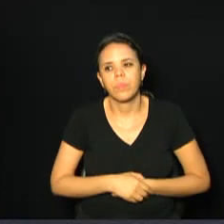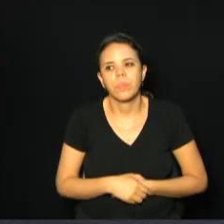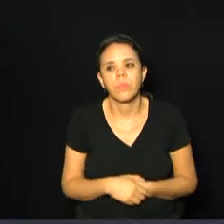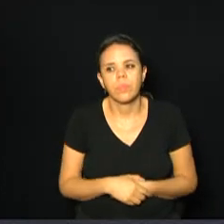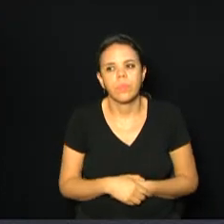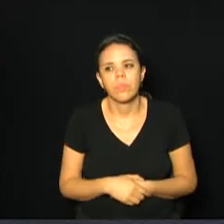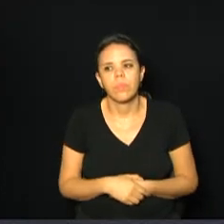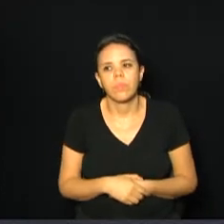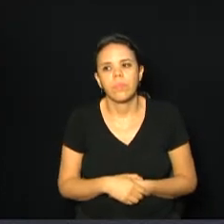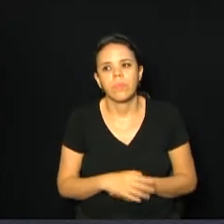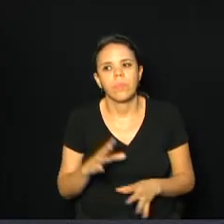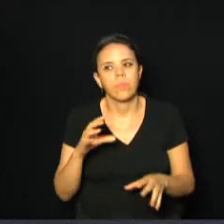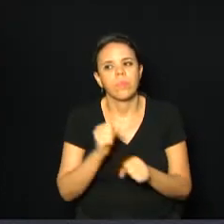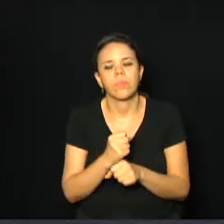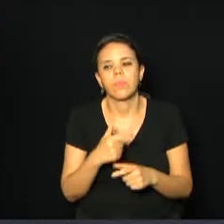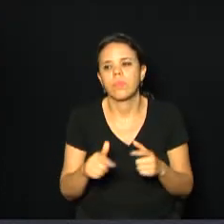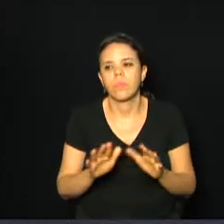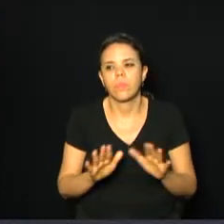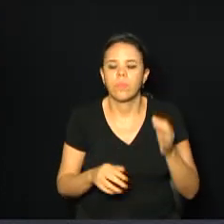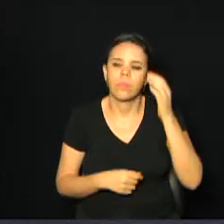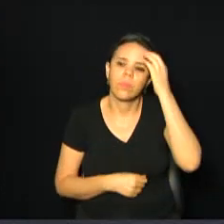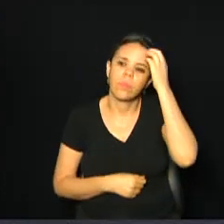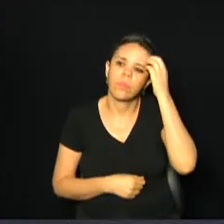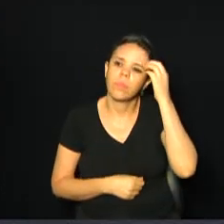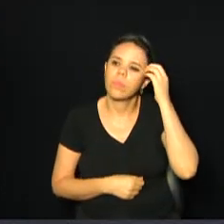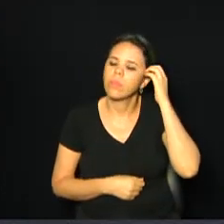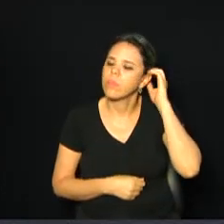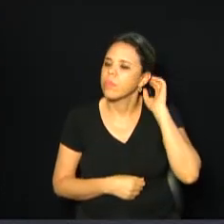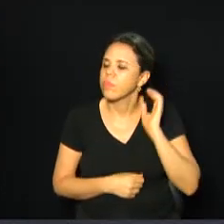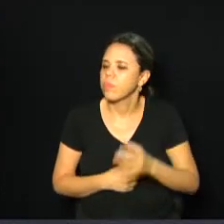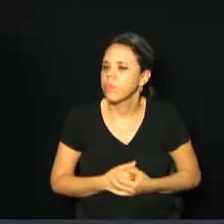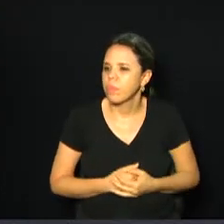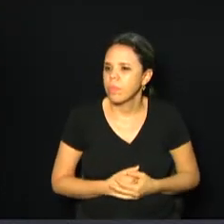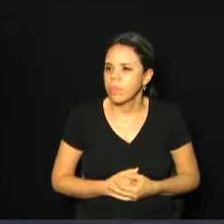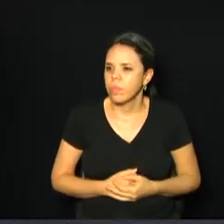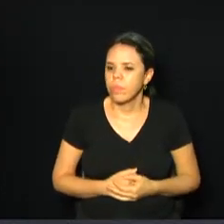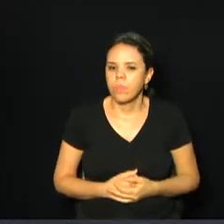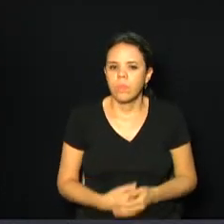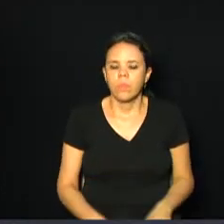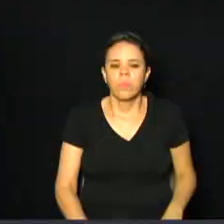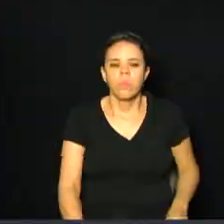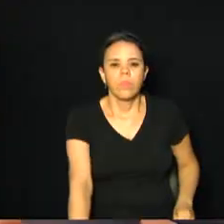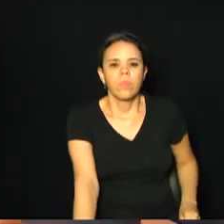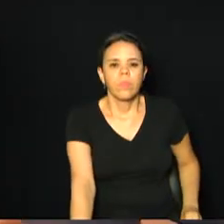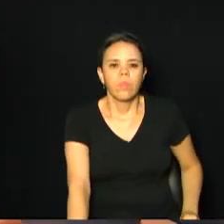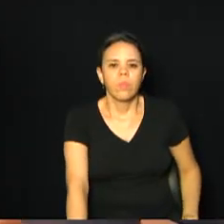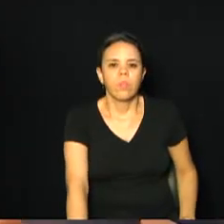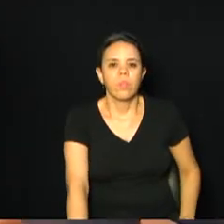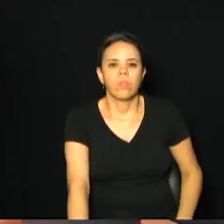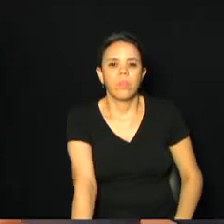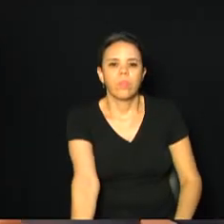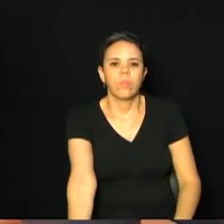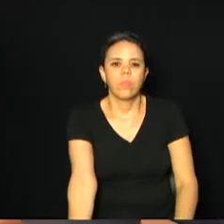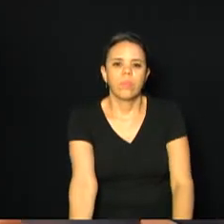para não acarretar esse tipo de sanção, entendeu? Entendi. Quer fazer alguma pergunta, Carlinhos? Não, tranquilo.